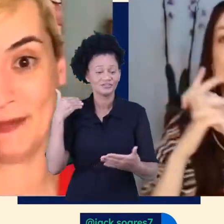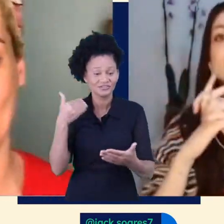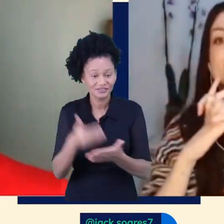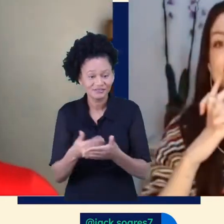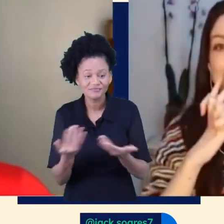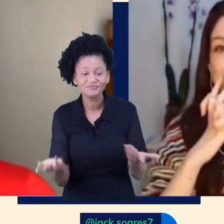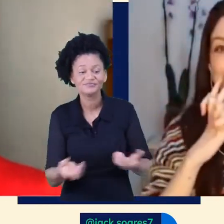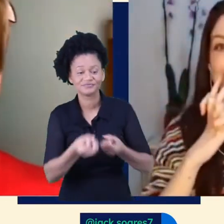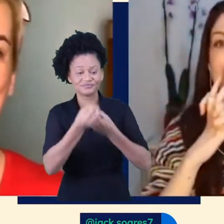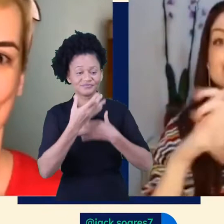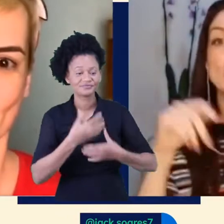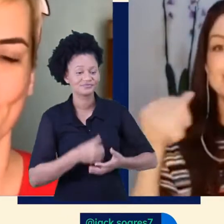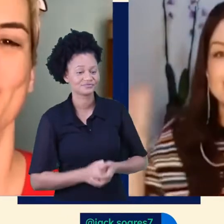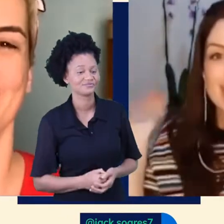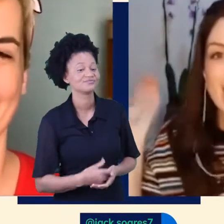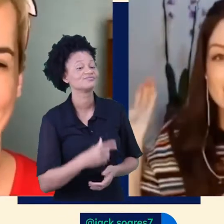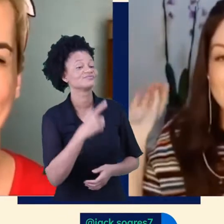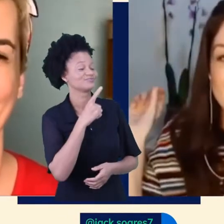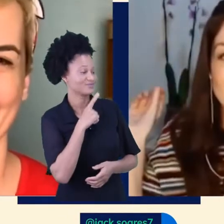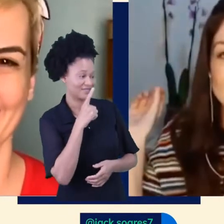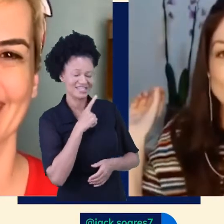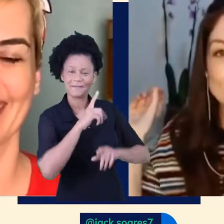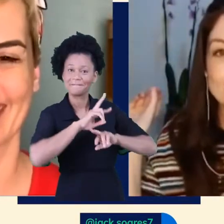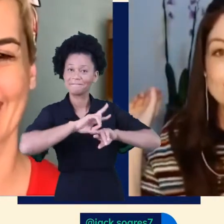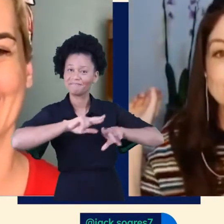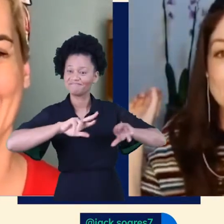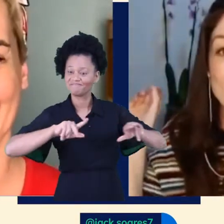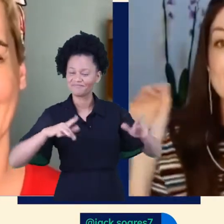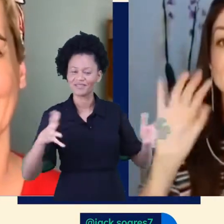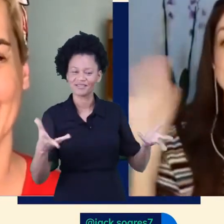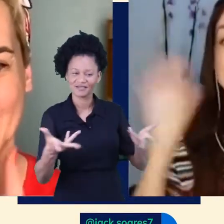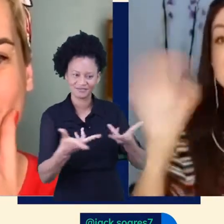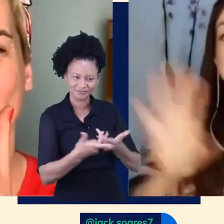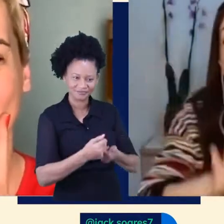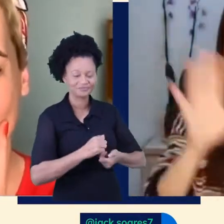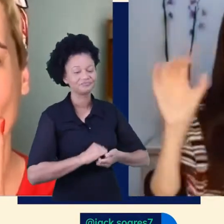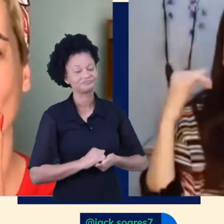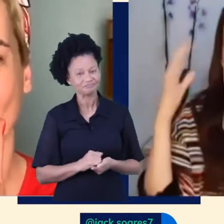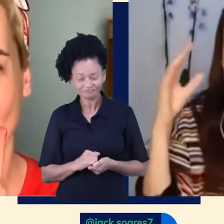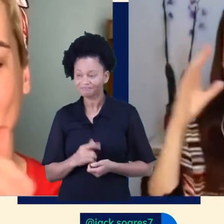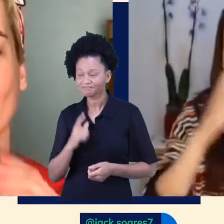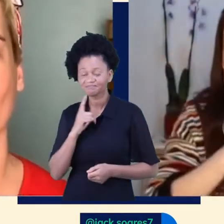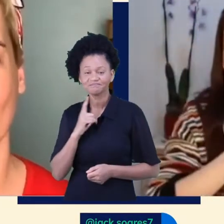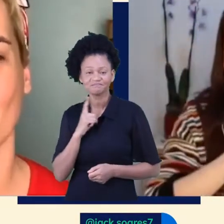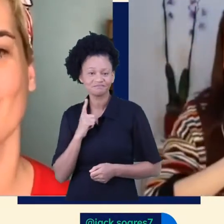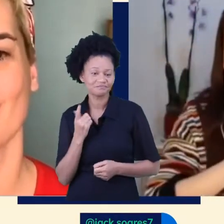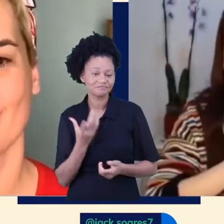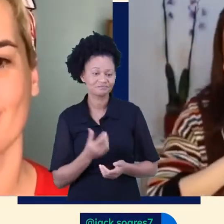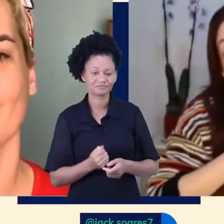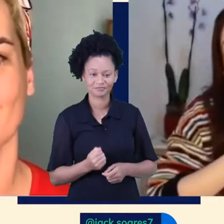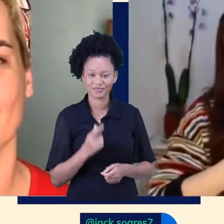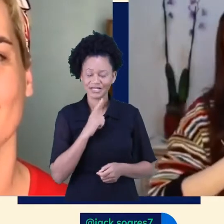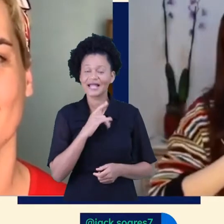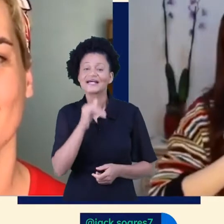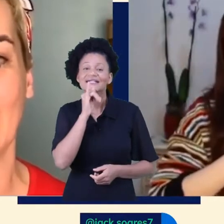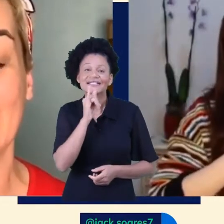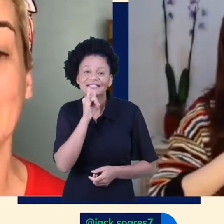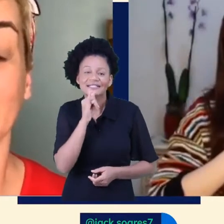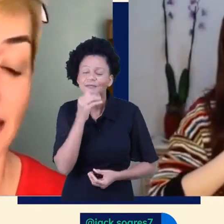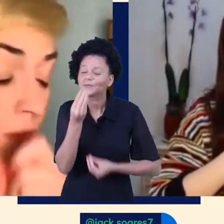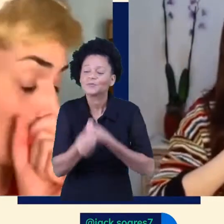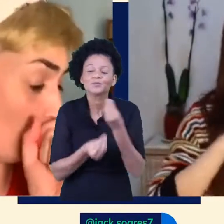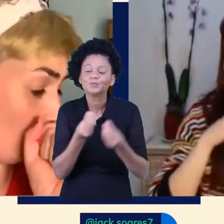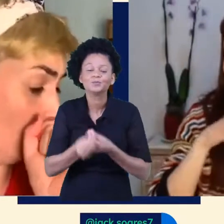incríveis. Então, dá mais exemplos aí de como é que a gente pode... Porque você tem sobrinhas,